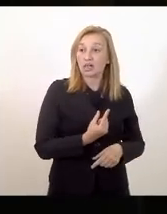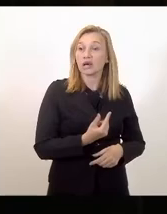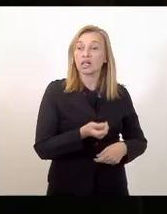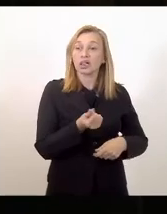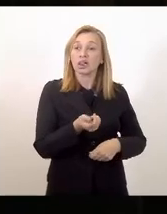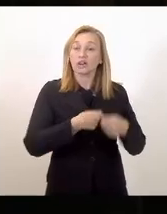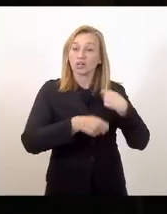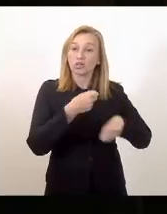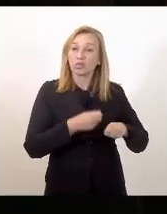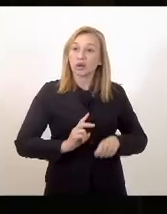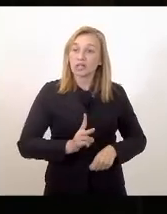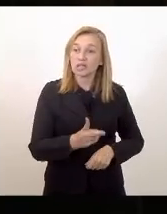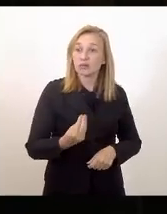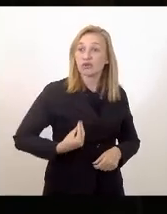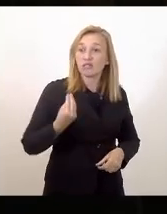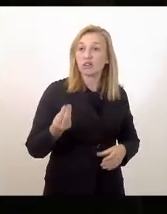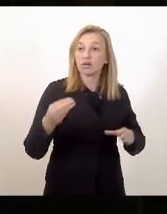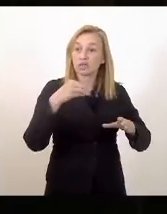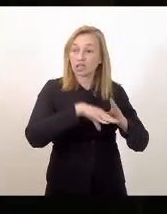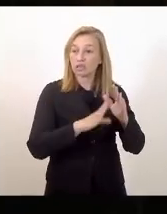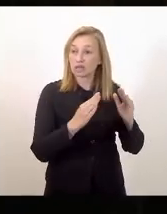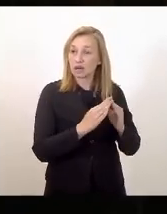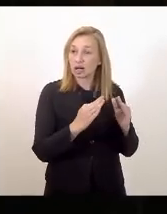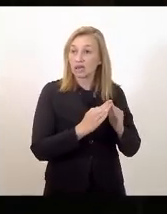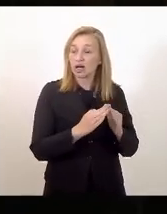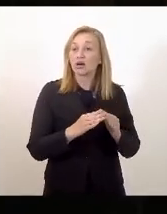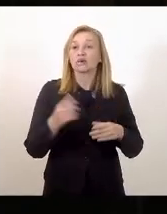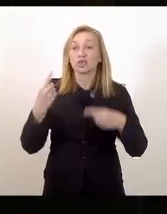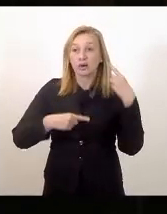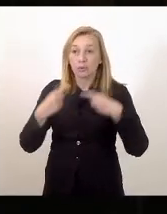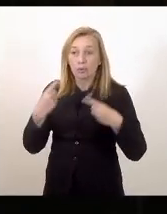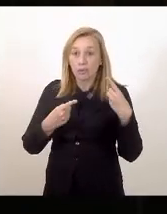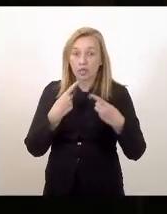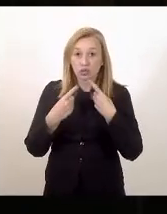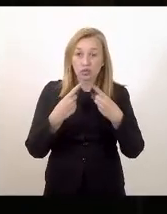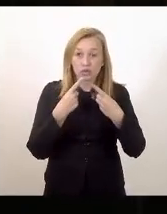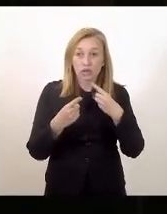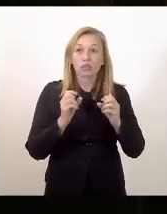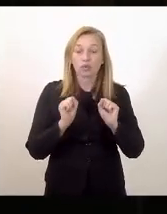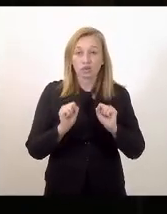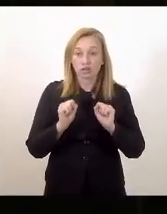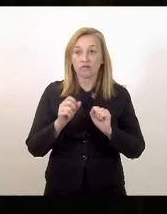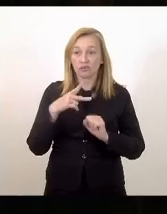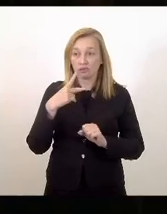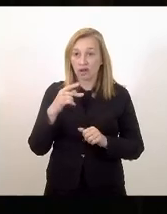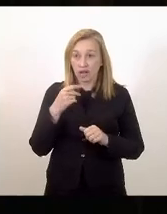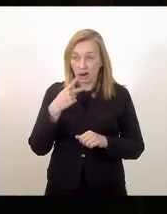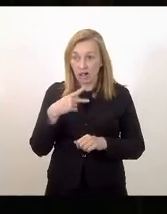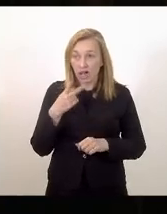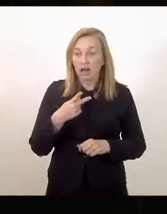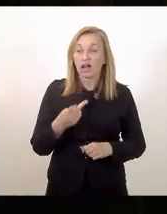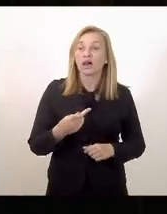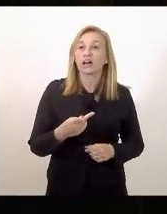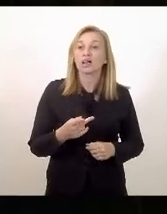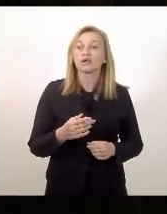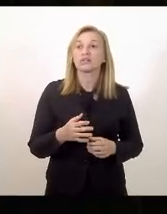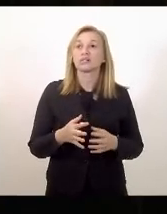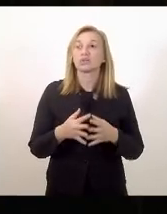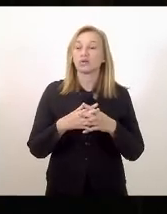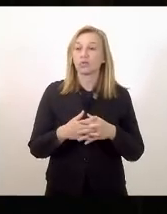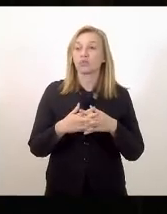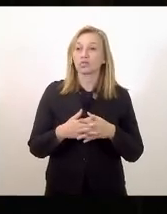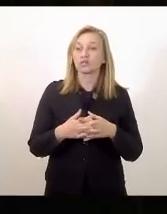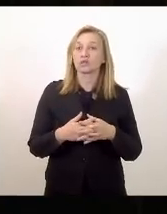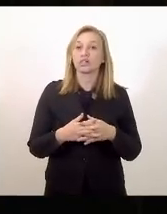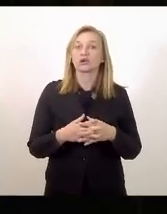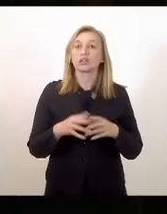ocupou esse espaço. Então, todo o debate que a gente precisa trazer, e que, por óbvio, foi jogada uma cortina de fumaça em